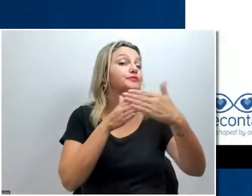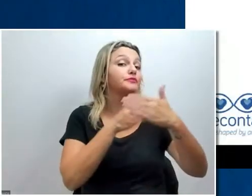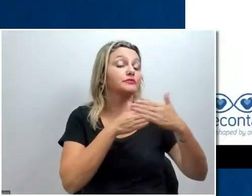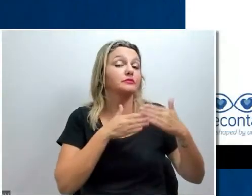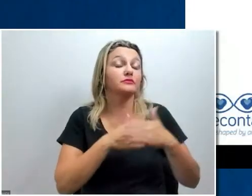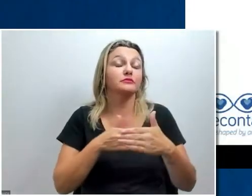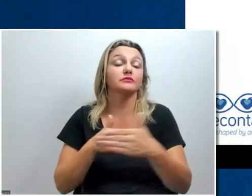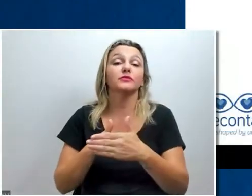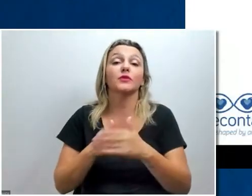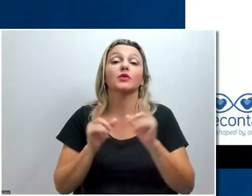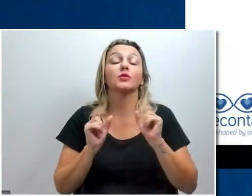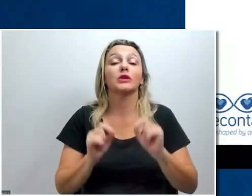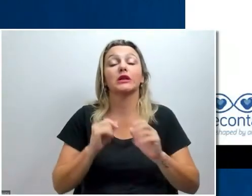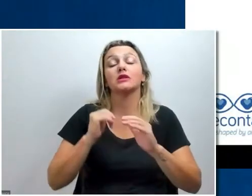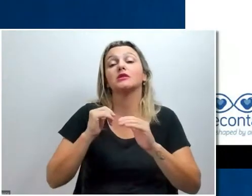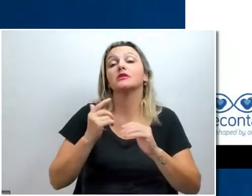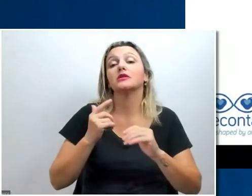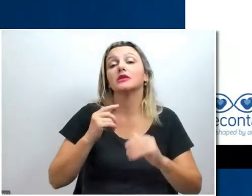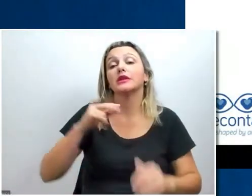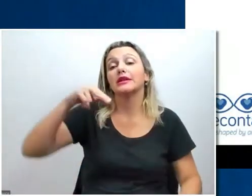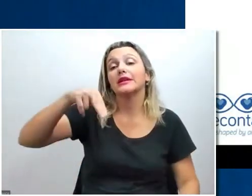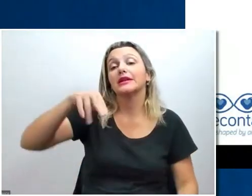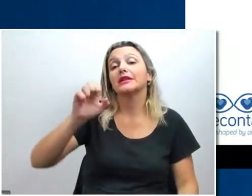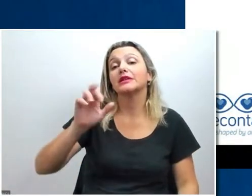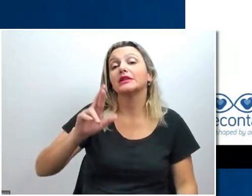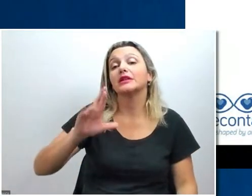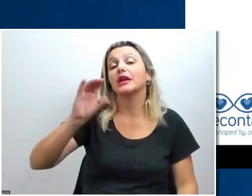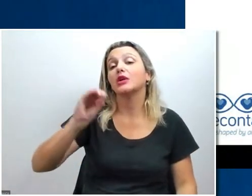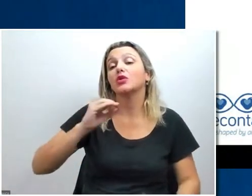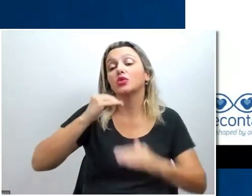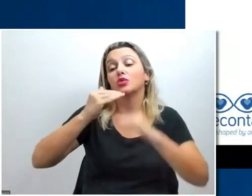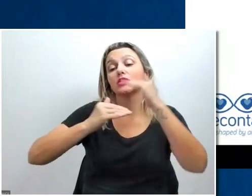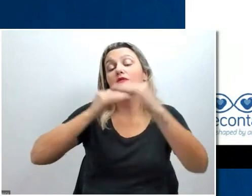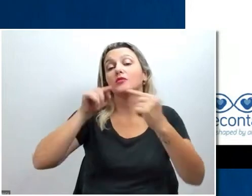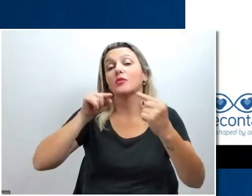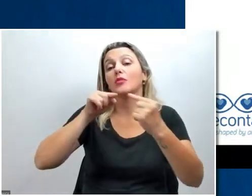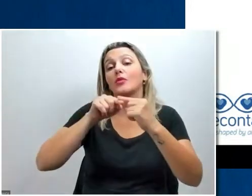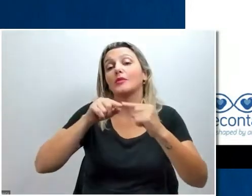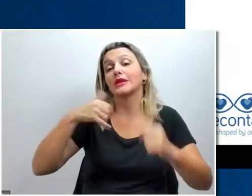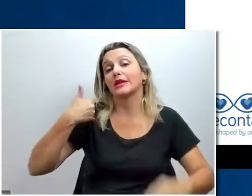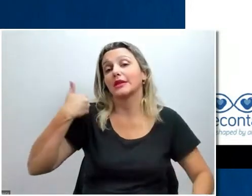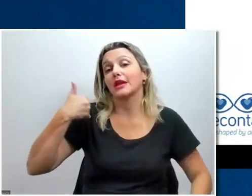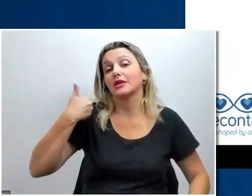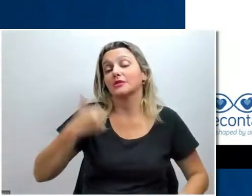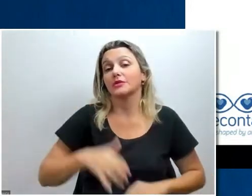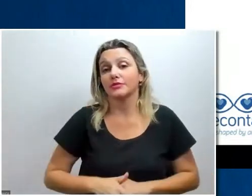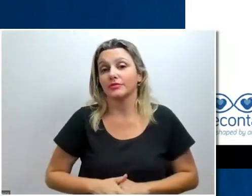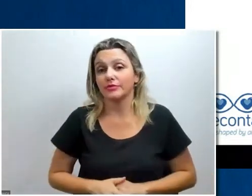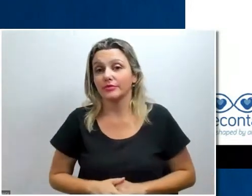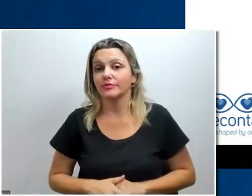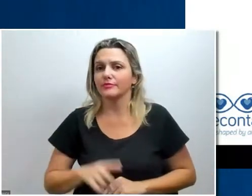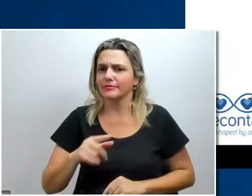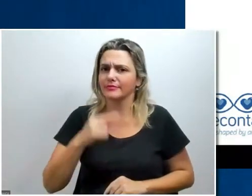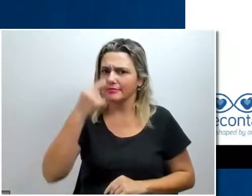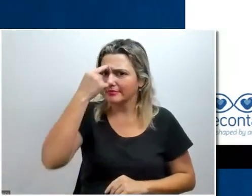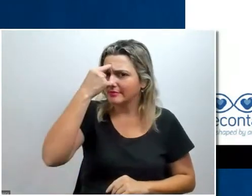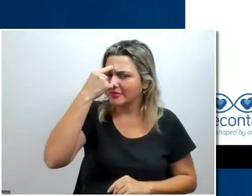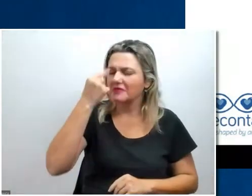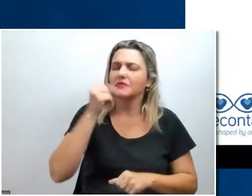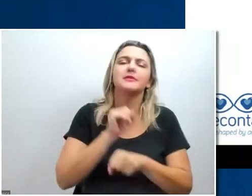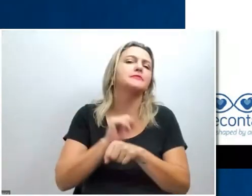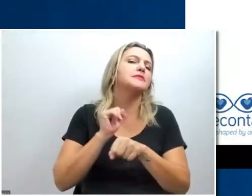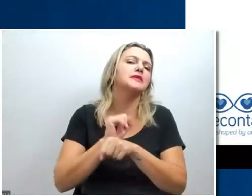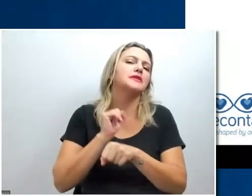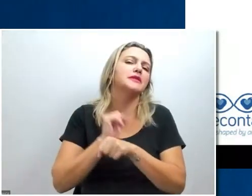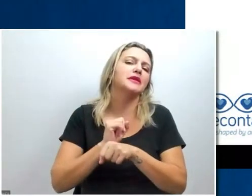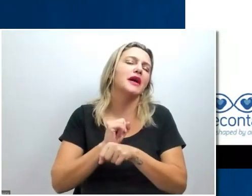de desenvolvimento, de neurodesenvolvimento apropriado para a idade, né? Então, essa ideia de que eu vou esperar até